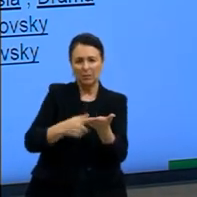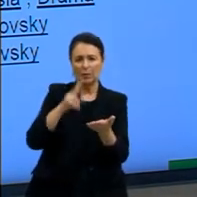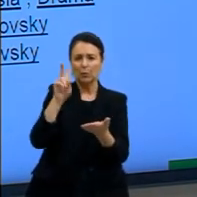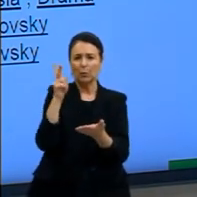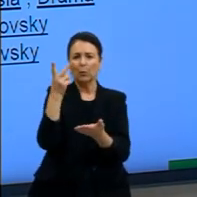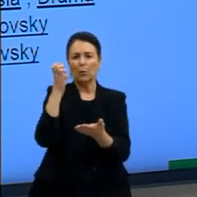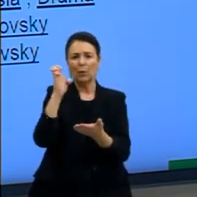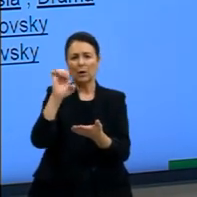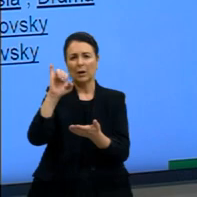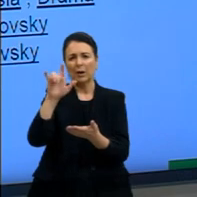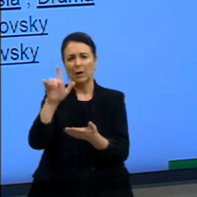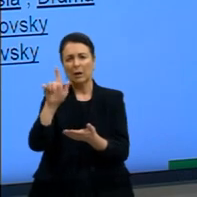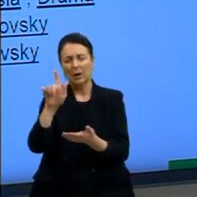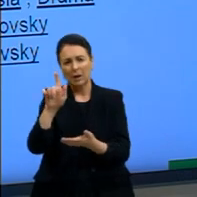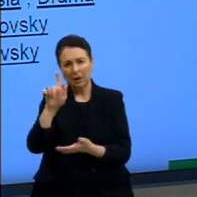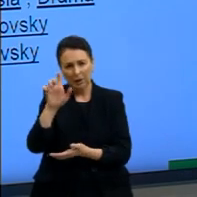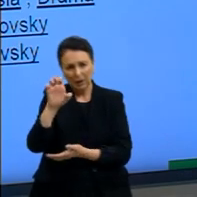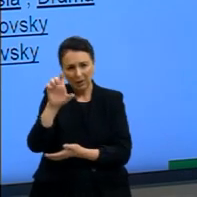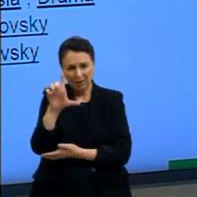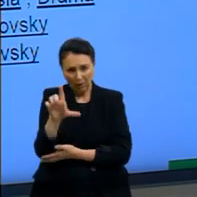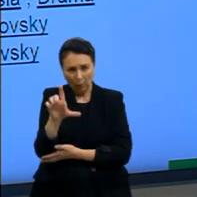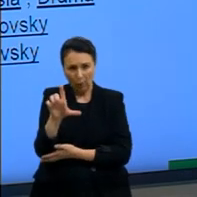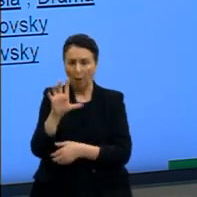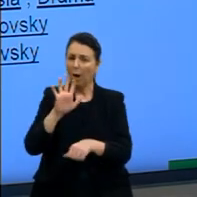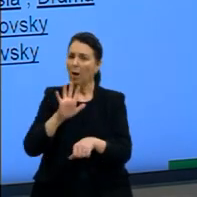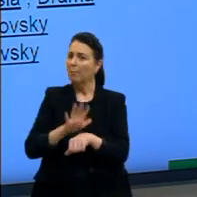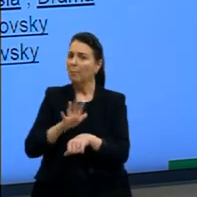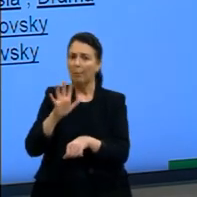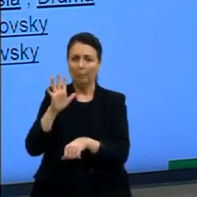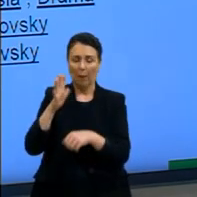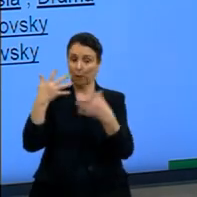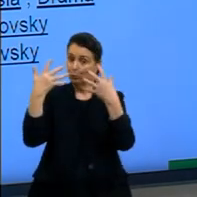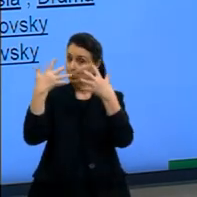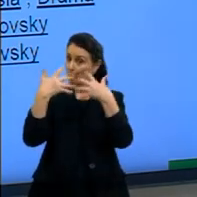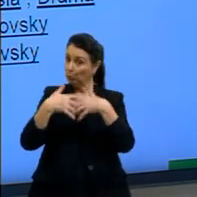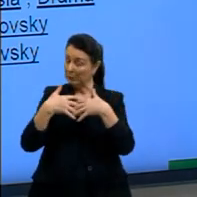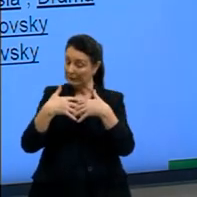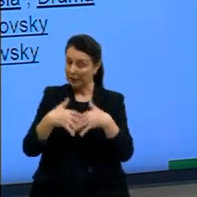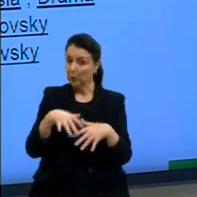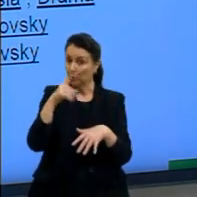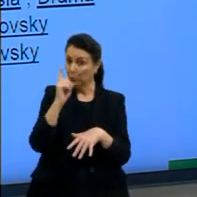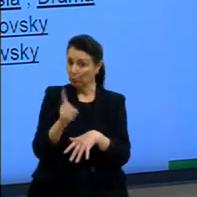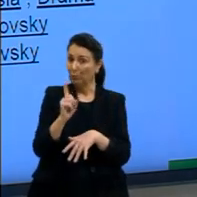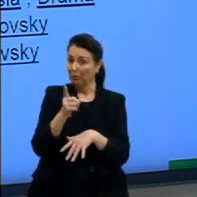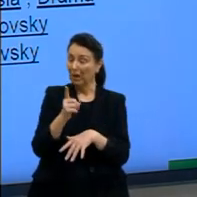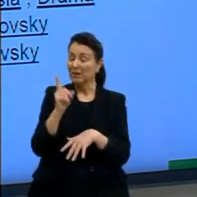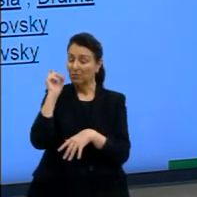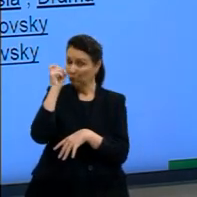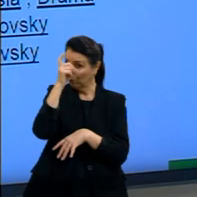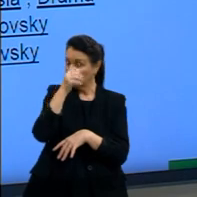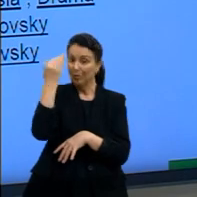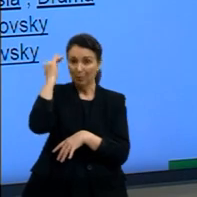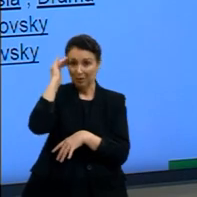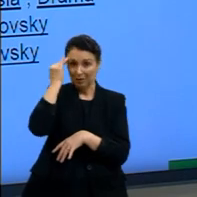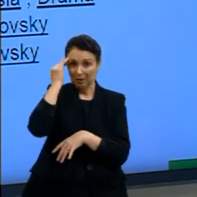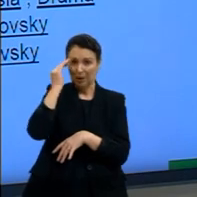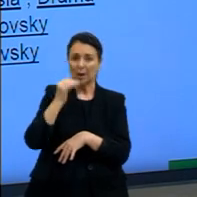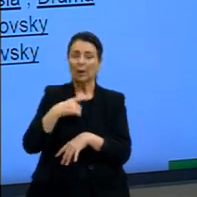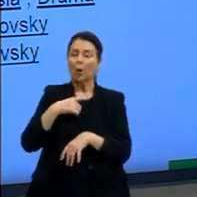reggae para entender rei que eu meio complicado Tu Vai suar Então por tantos eu